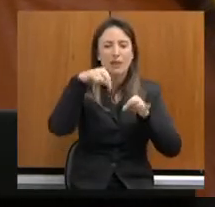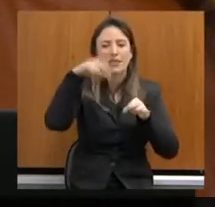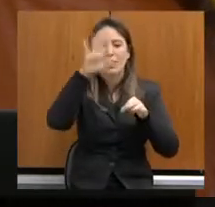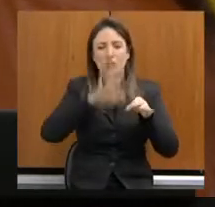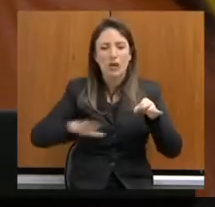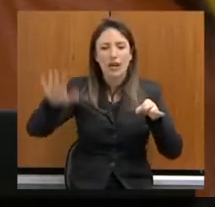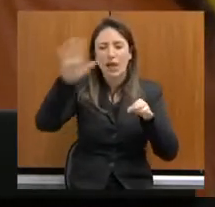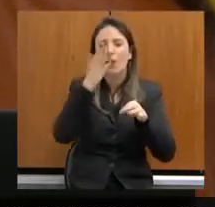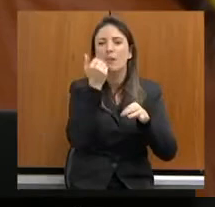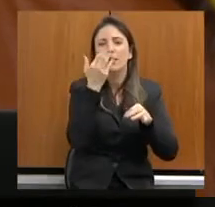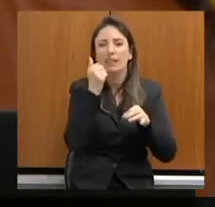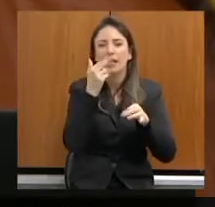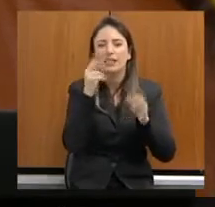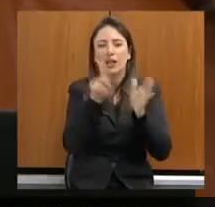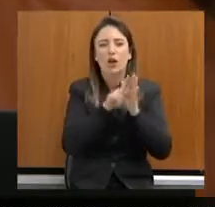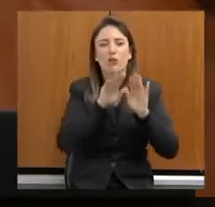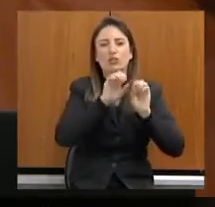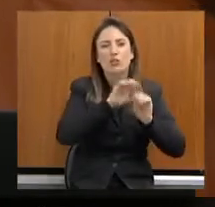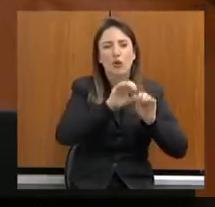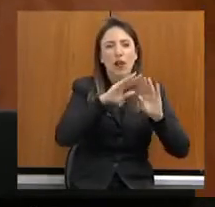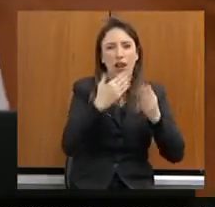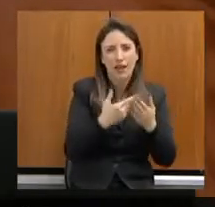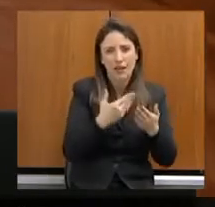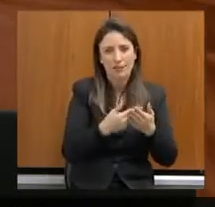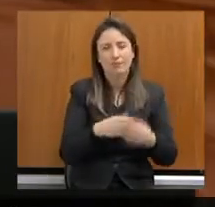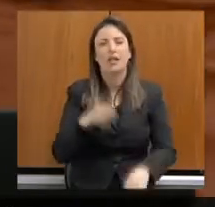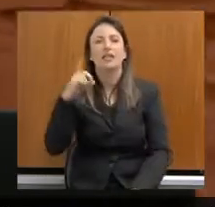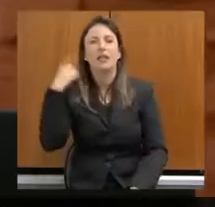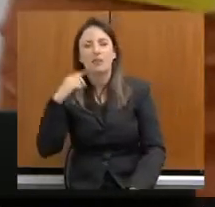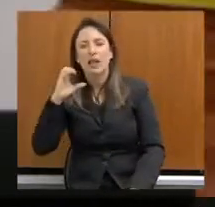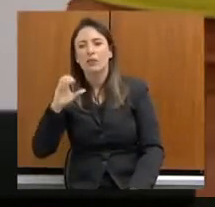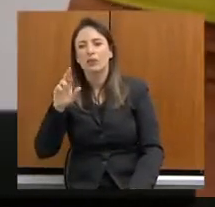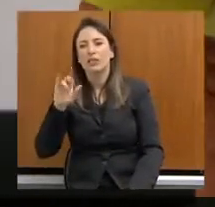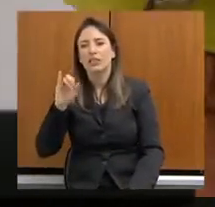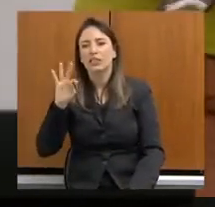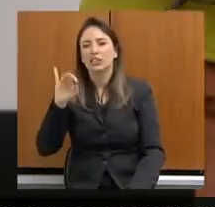escolar deputado Cristiano Silveira